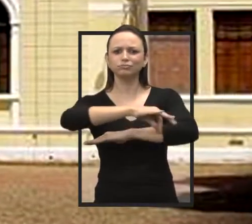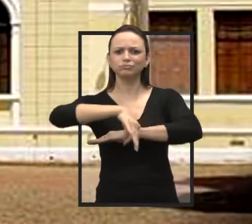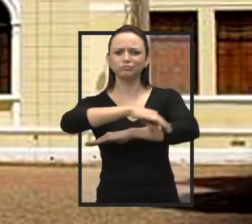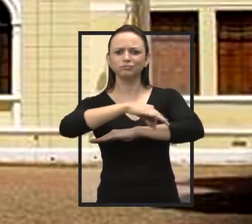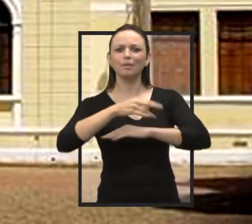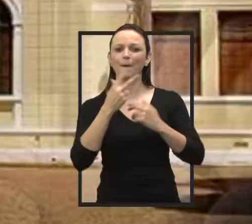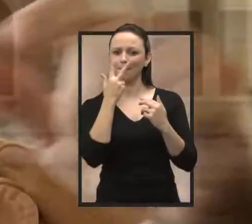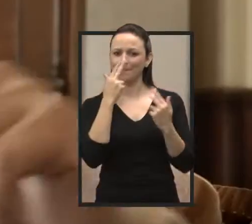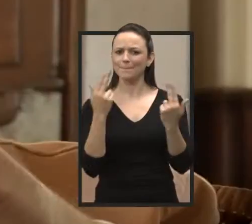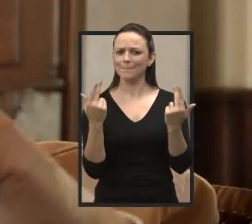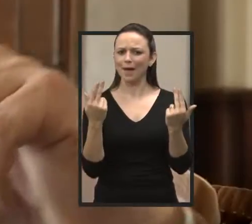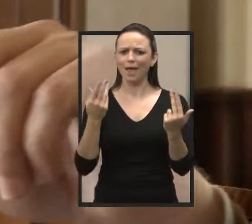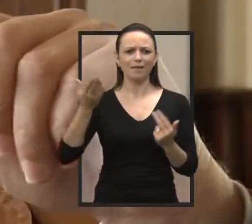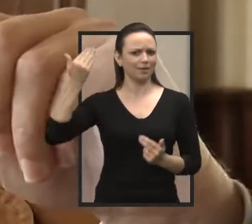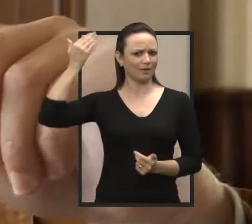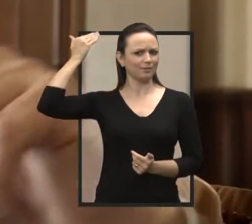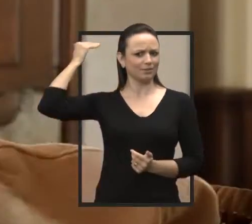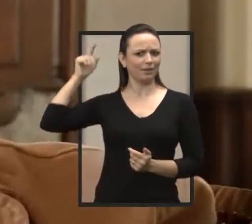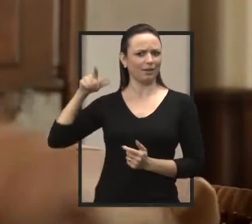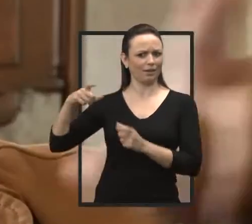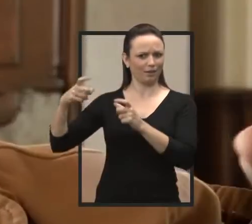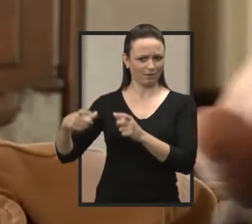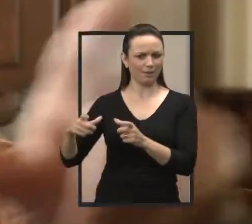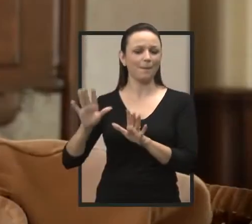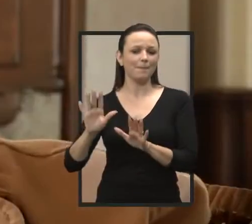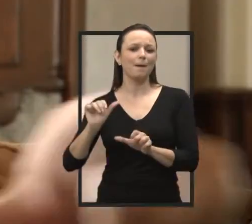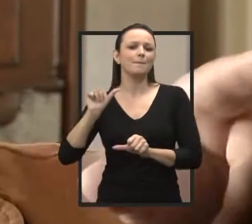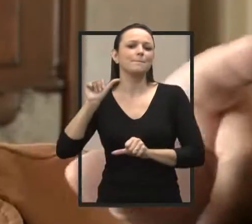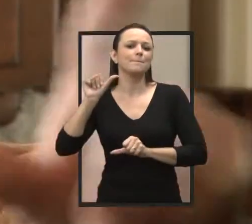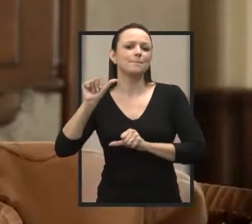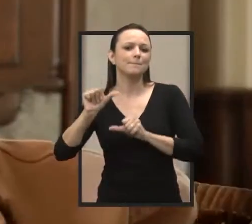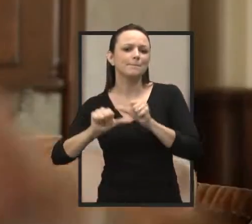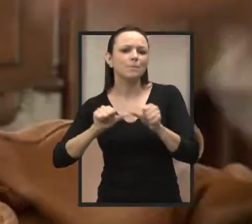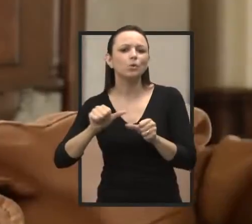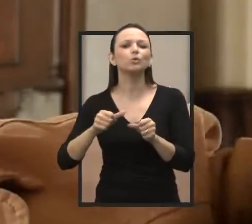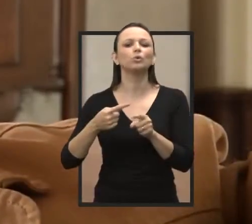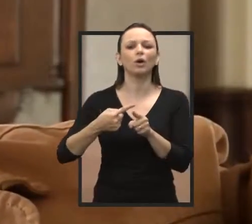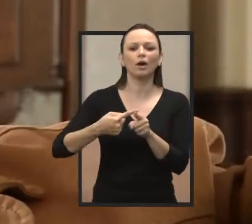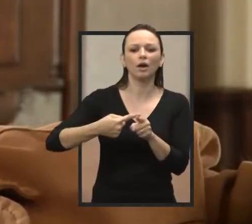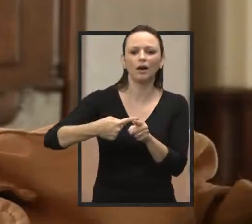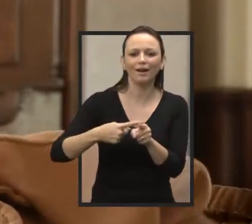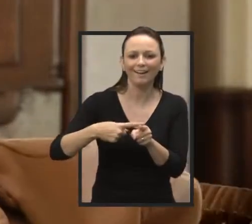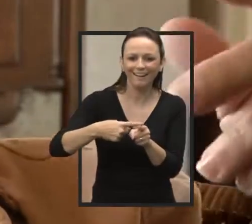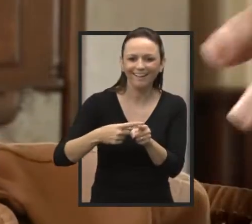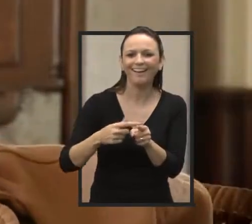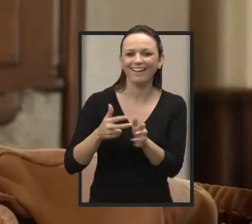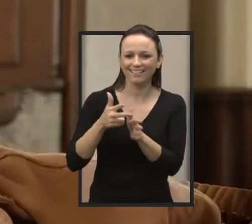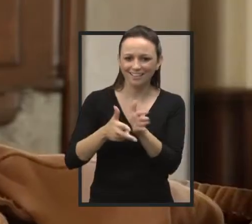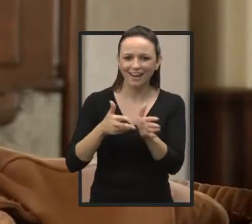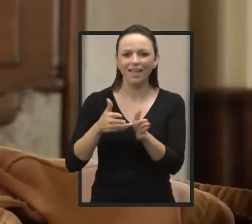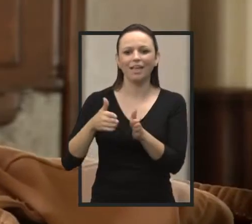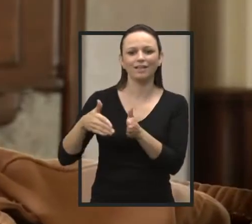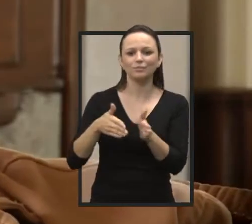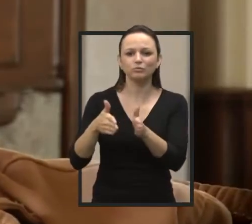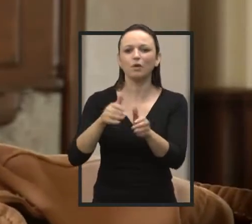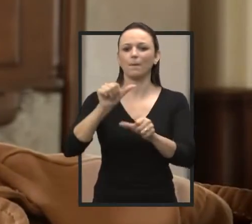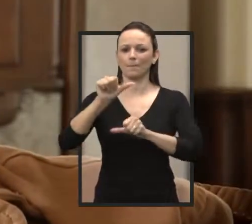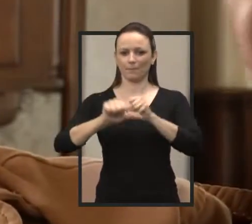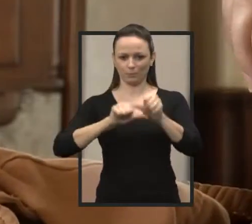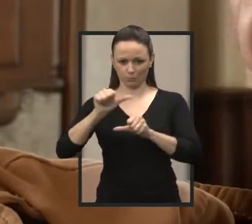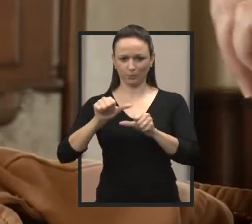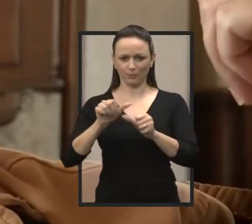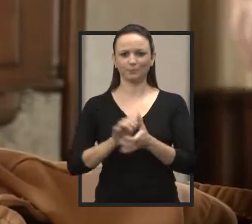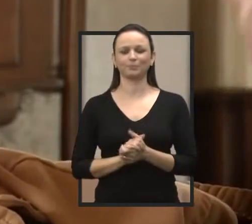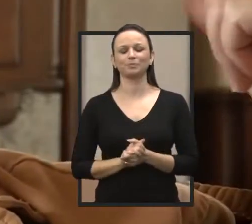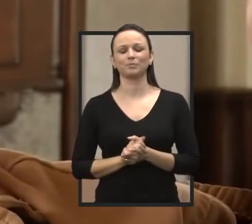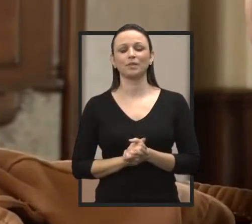antiga, mas houve mudança de bitola, mudança do trajeto, porque essa estação aqui, ela